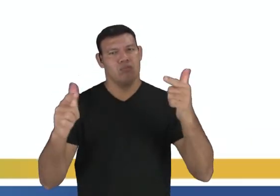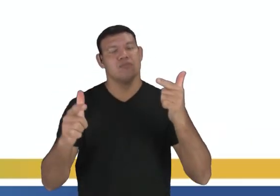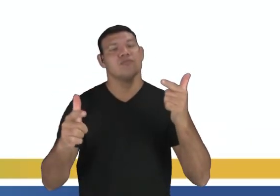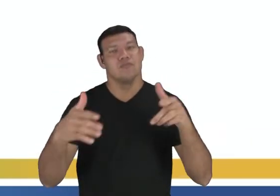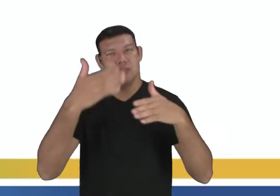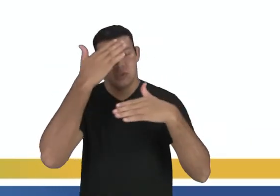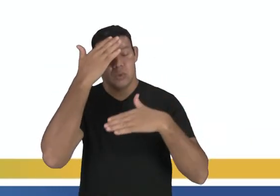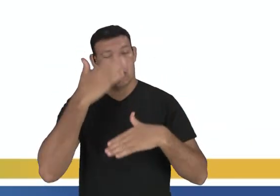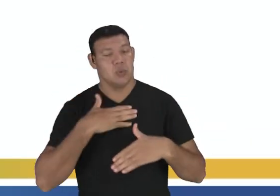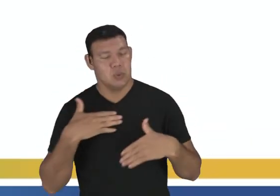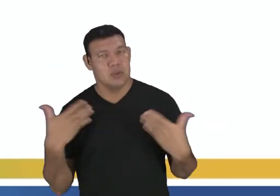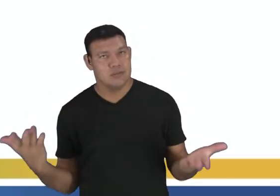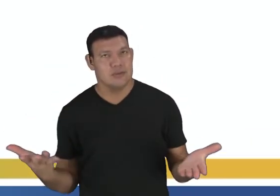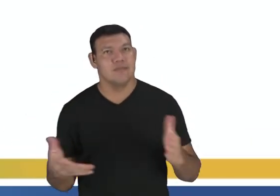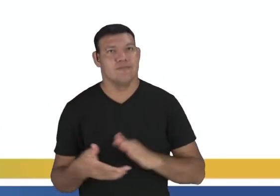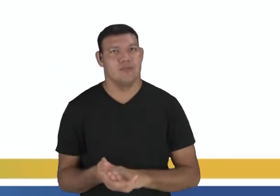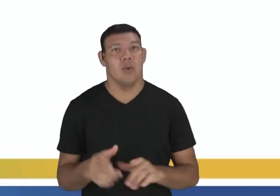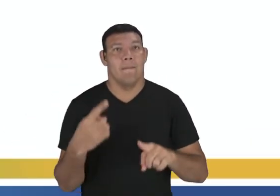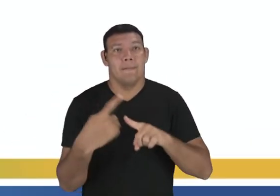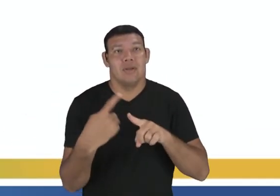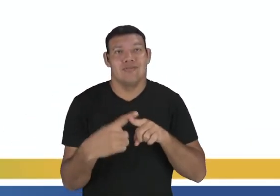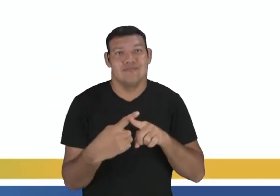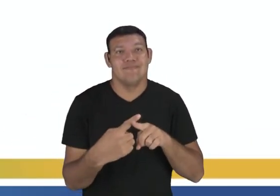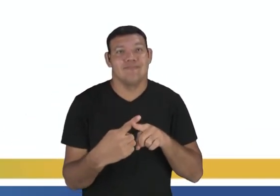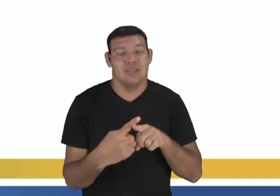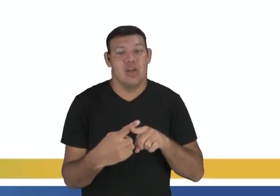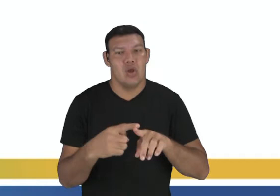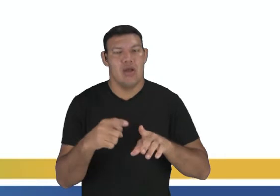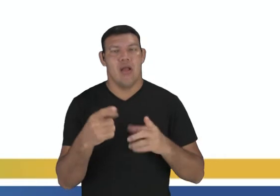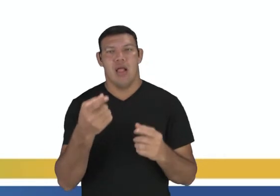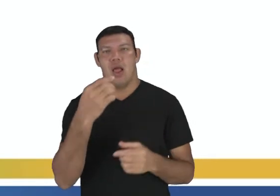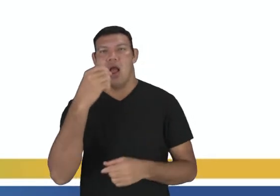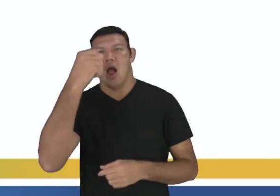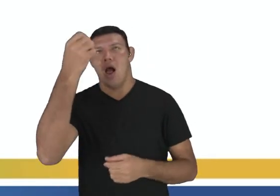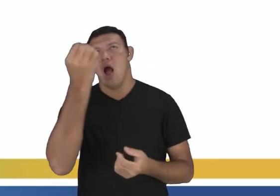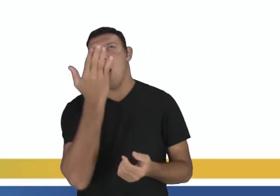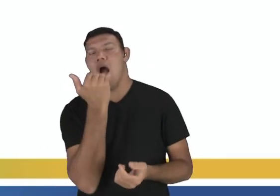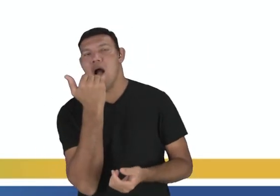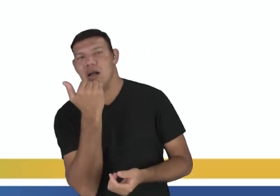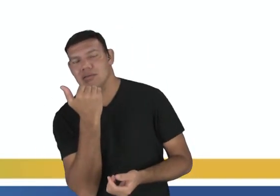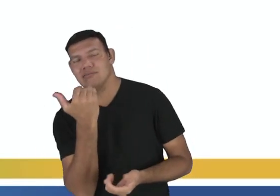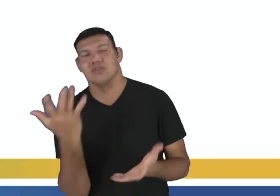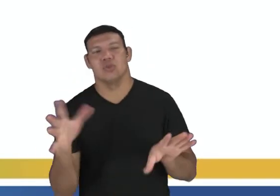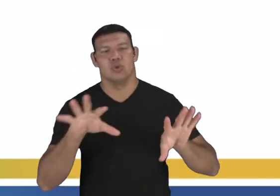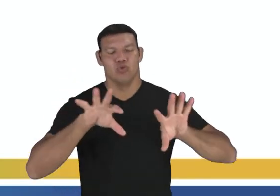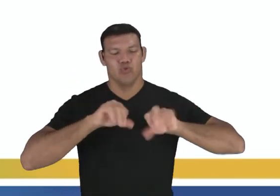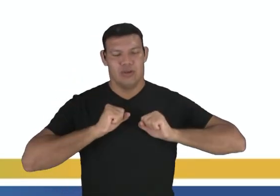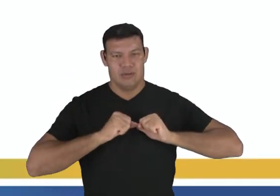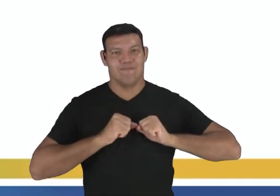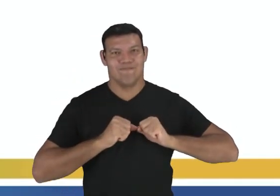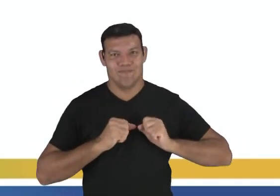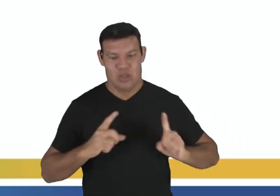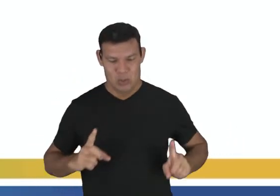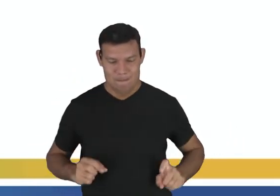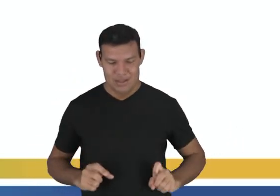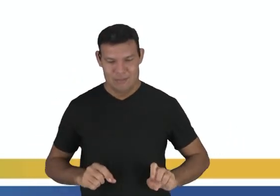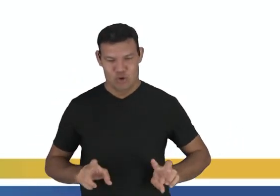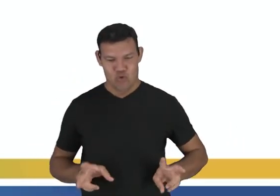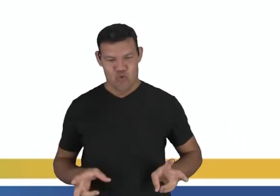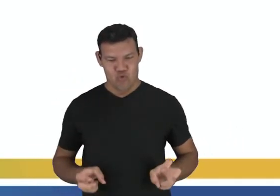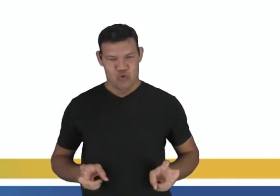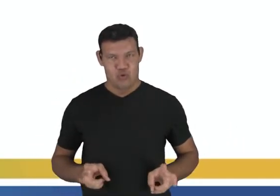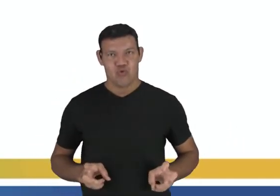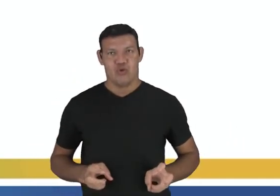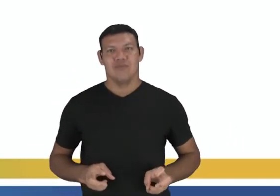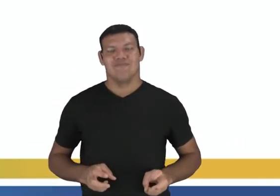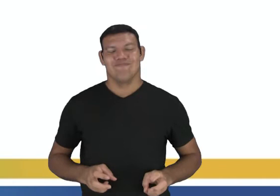que geralmente ficam no intestino, eles roubam parte daquilo que você se alimenta. Então você fica anêmico, fraco,